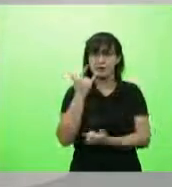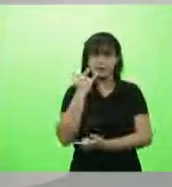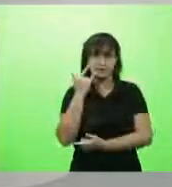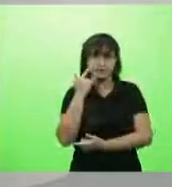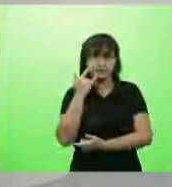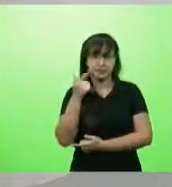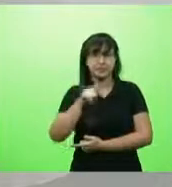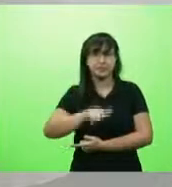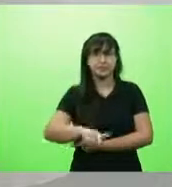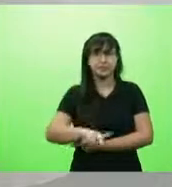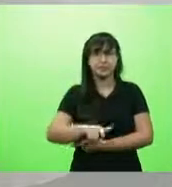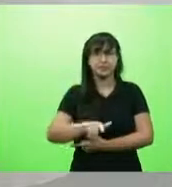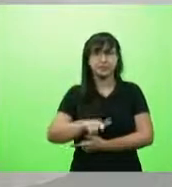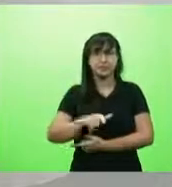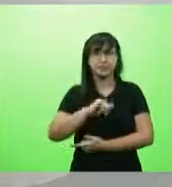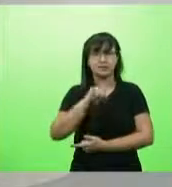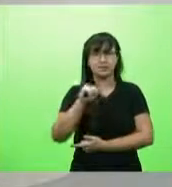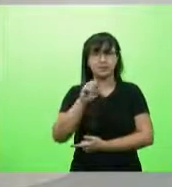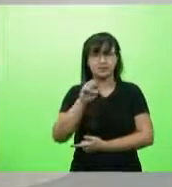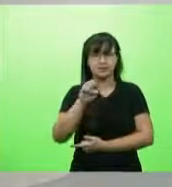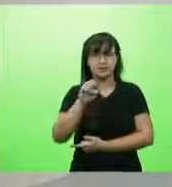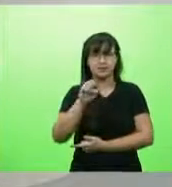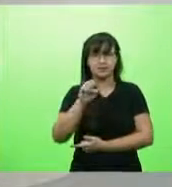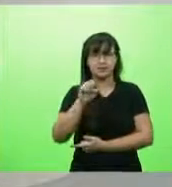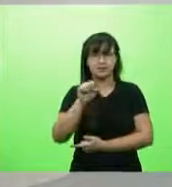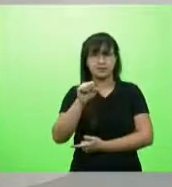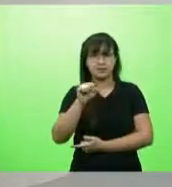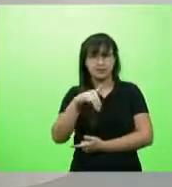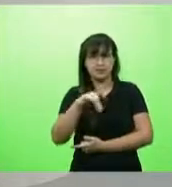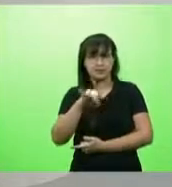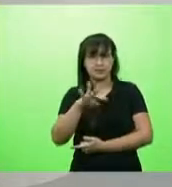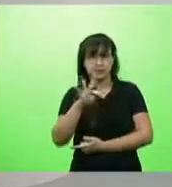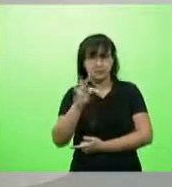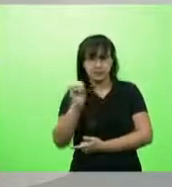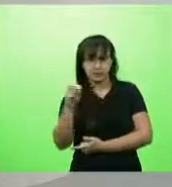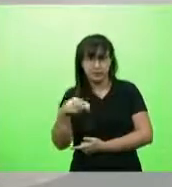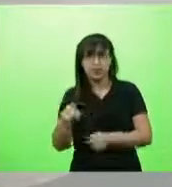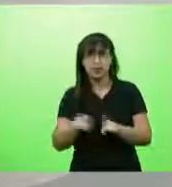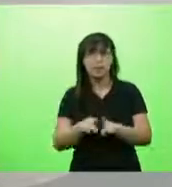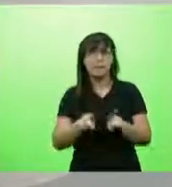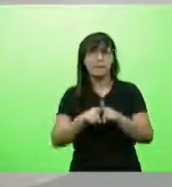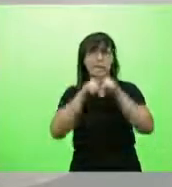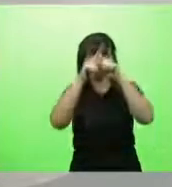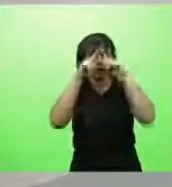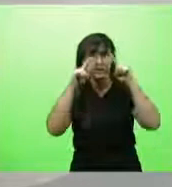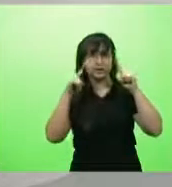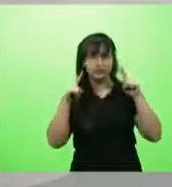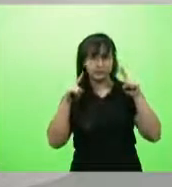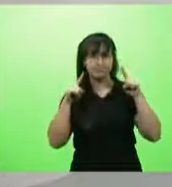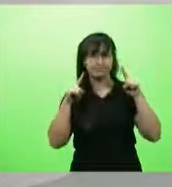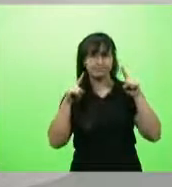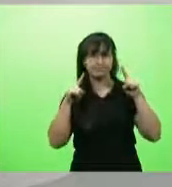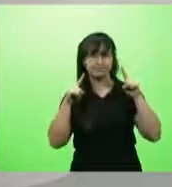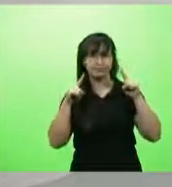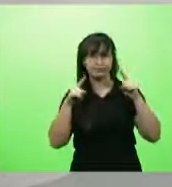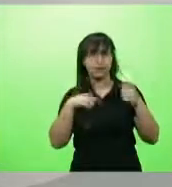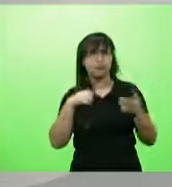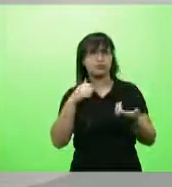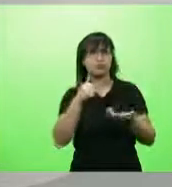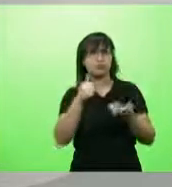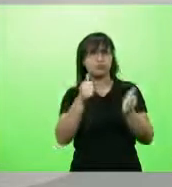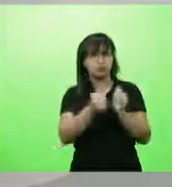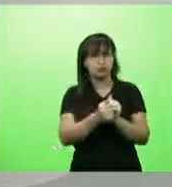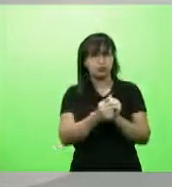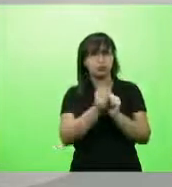que é o nosso líder, o deputado Sareta se fez presente também, e eu pude acompanhar boa parte desse